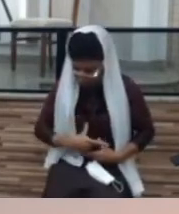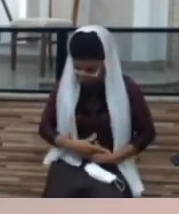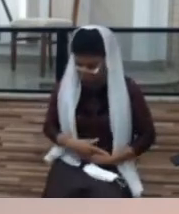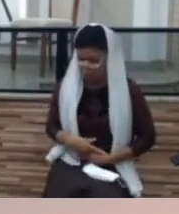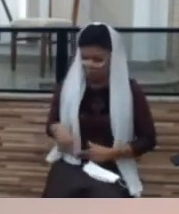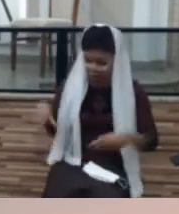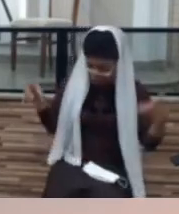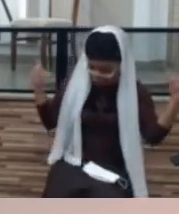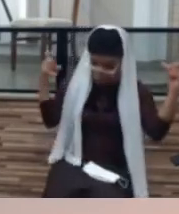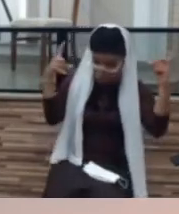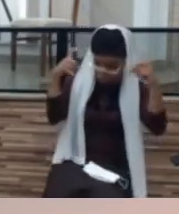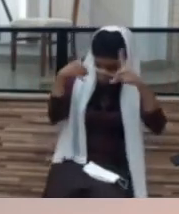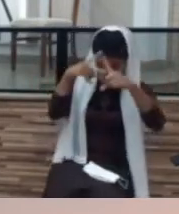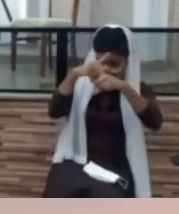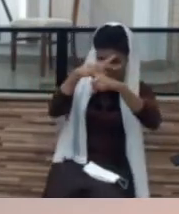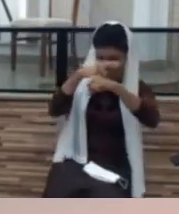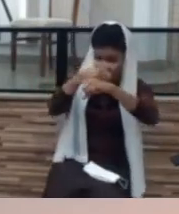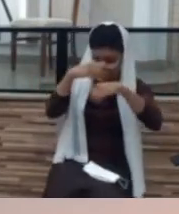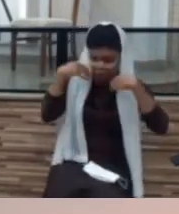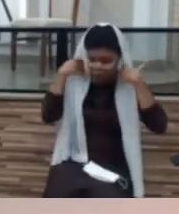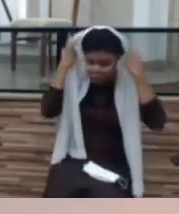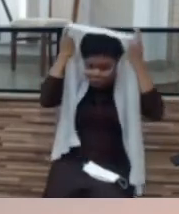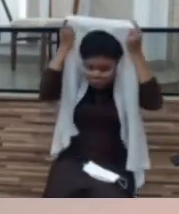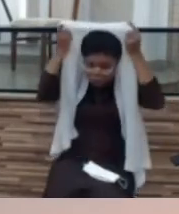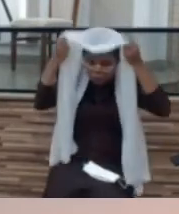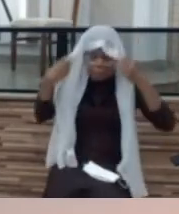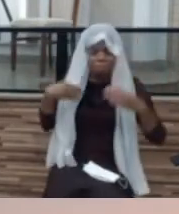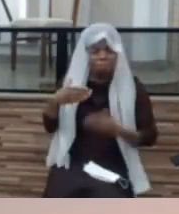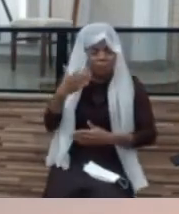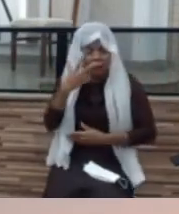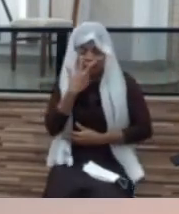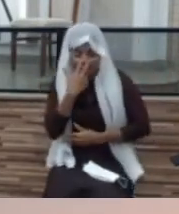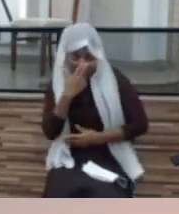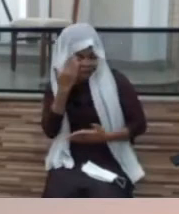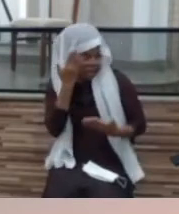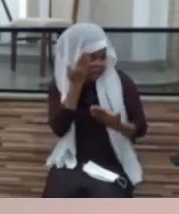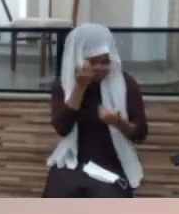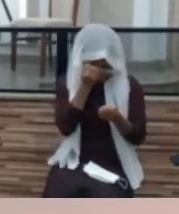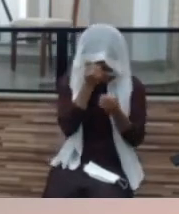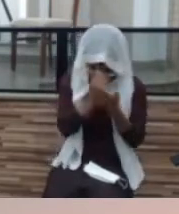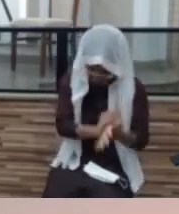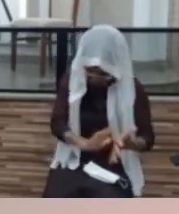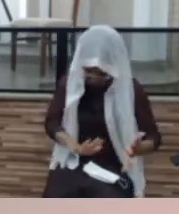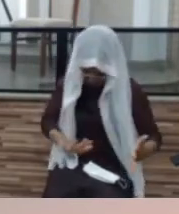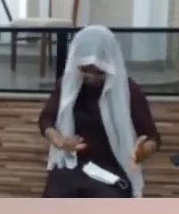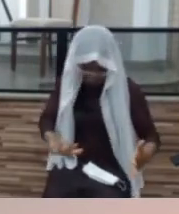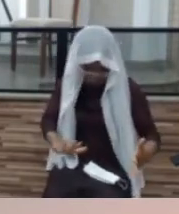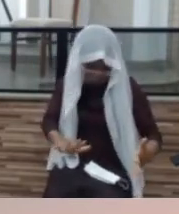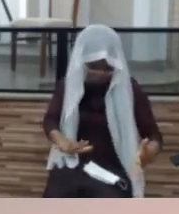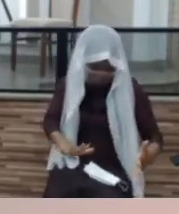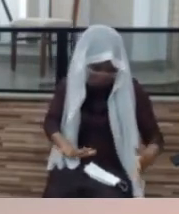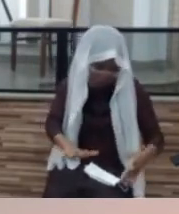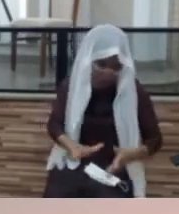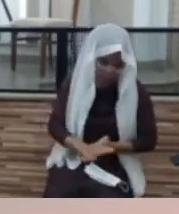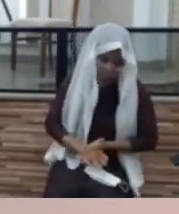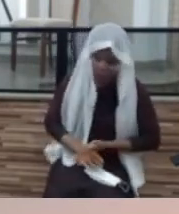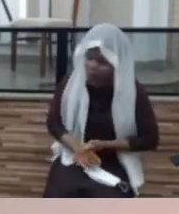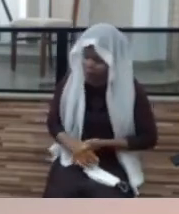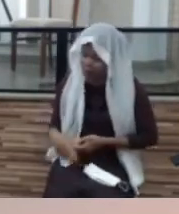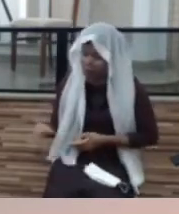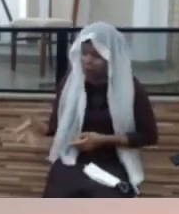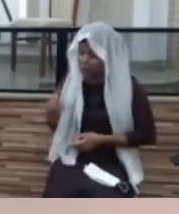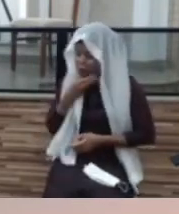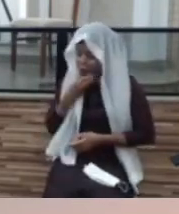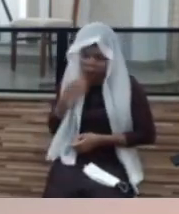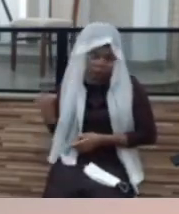irmão, Jerusalém. E Neemias, ele foi, irmãos, com o objetivo não só de regenerar,